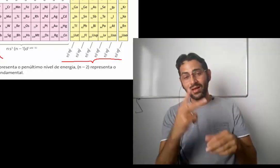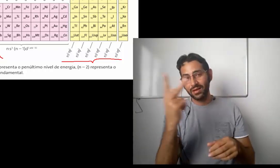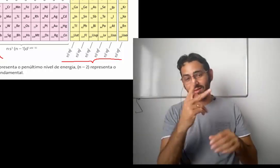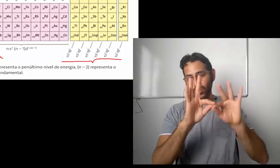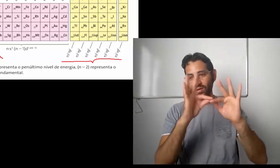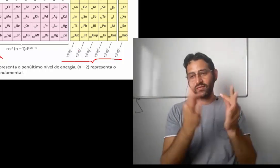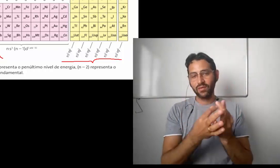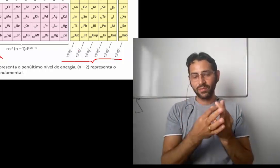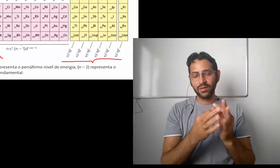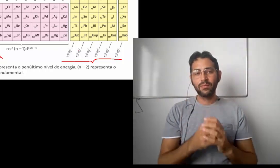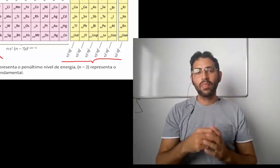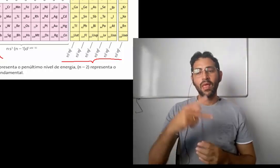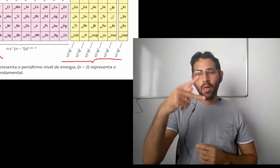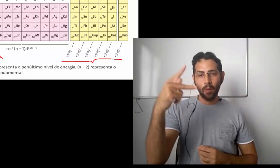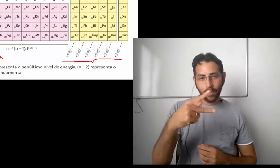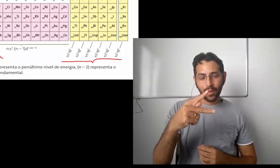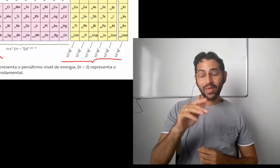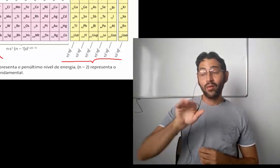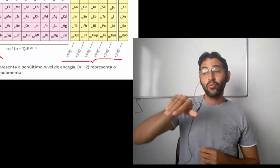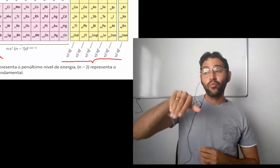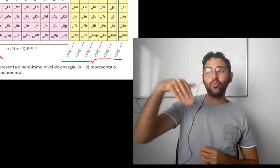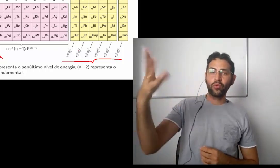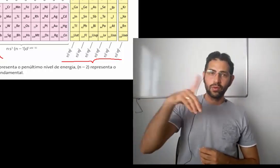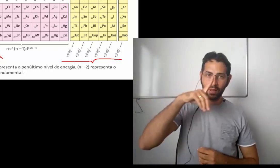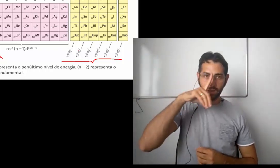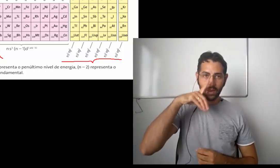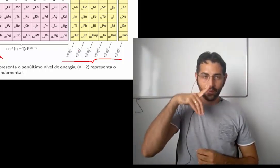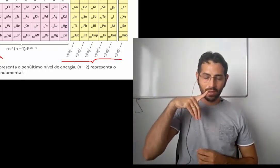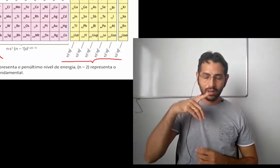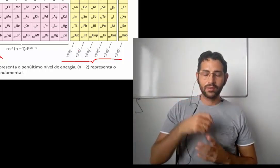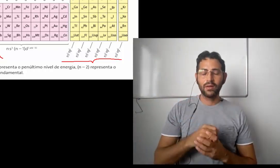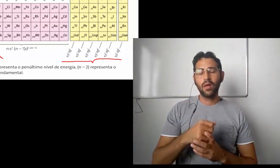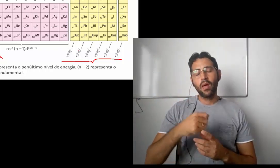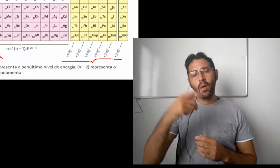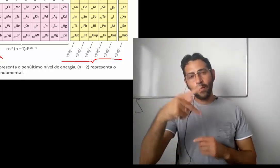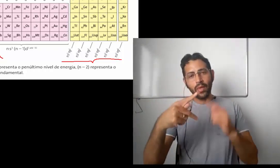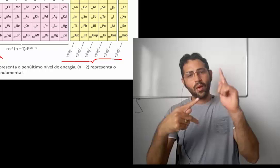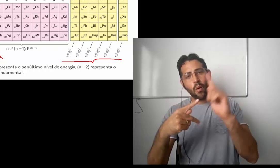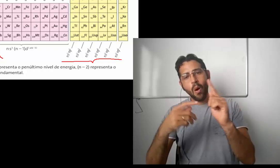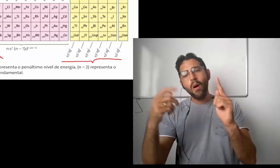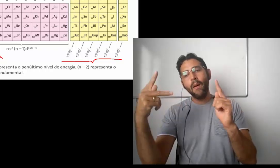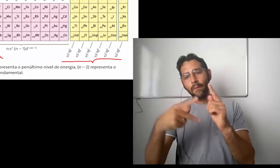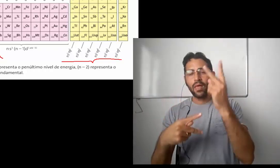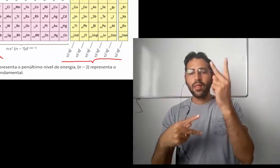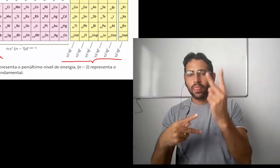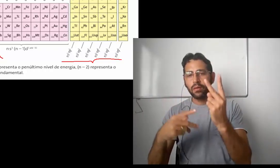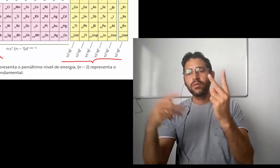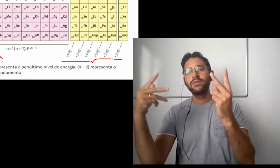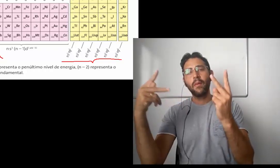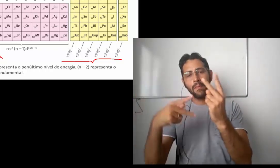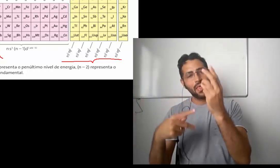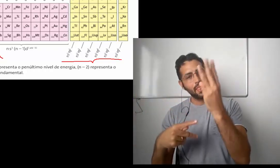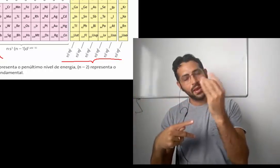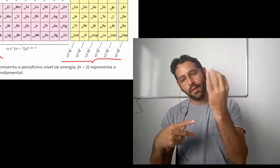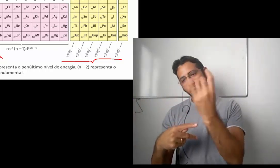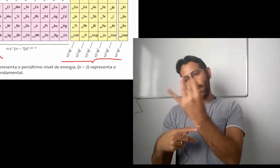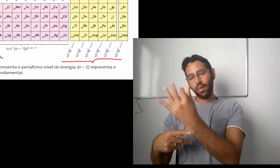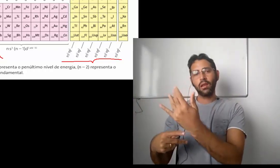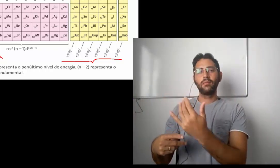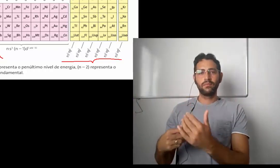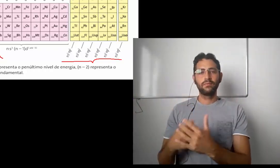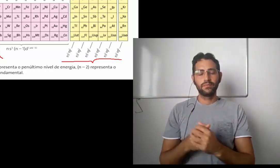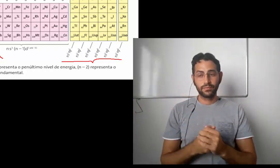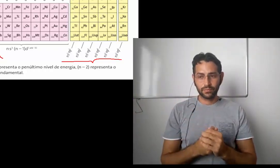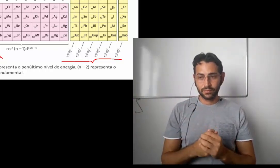Final P, lá do outro lado, também representativo. P1, P2, P3, P4, P5, P6, aí família do boro,